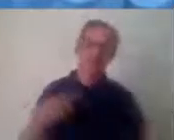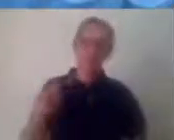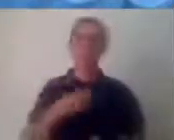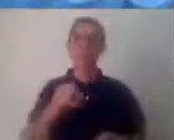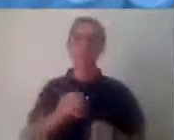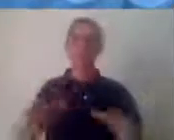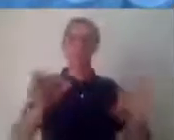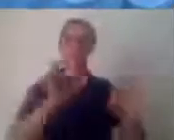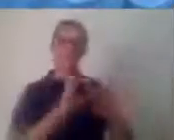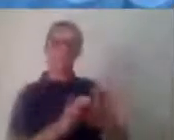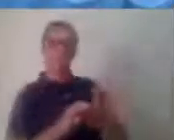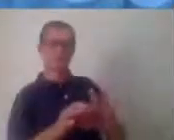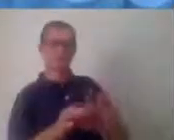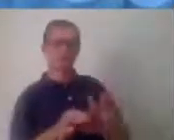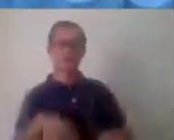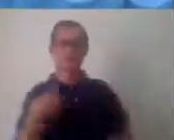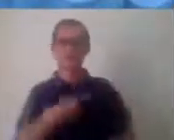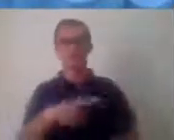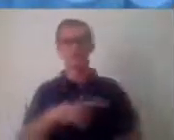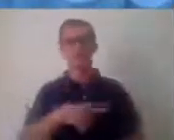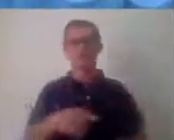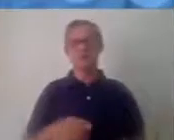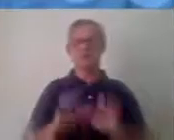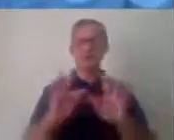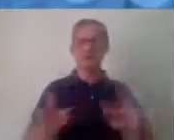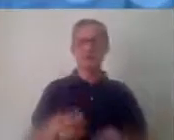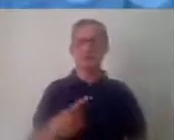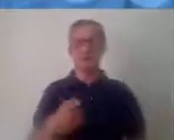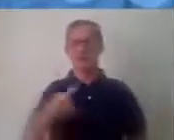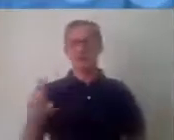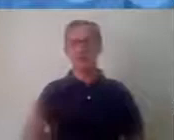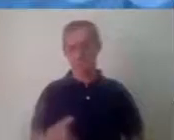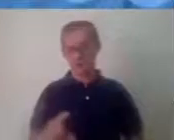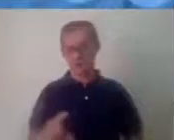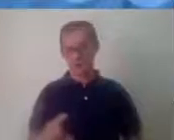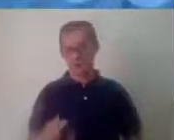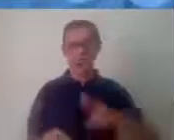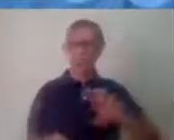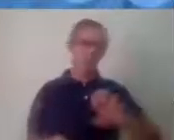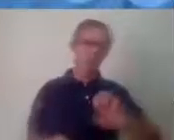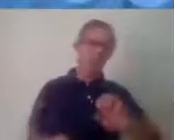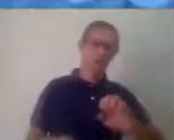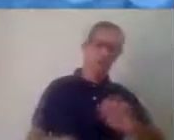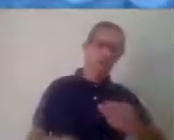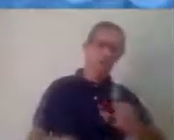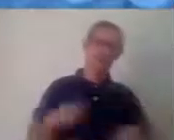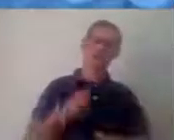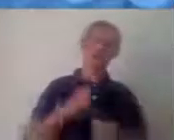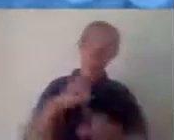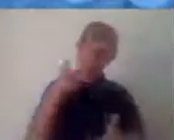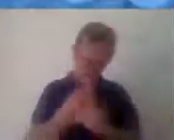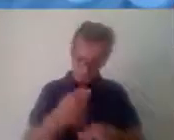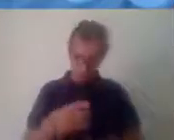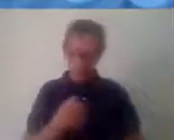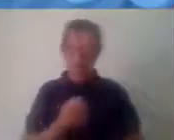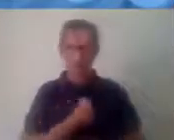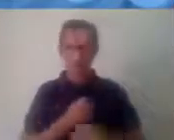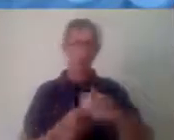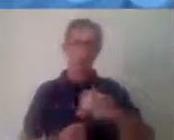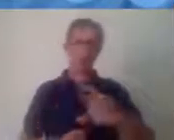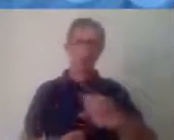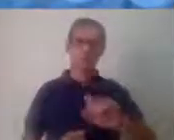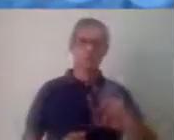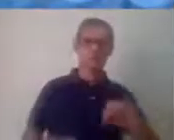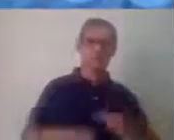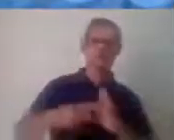uma relação. Quando nós tínhamos função de uma variável real, o que a gente fazia? A gente encontrava o número crítico. O que é